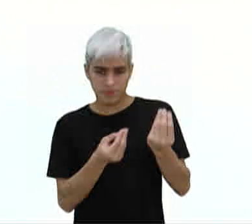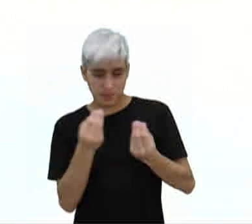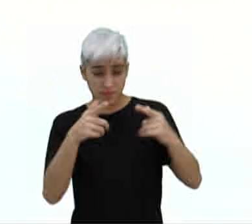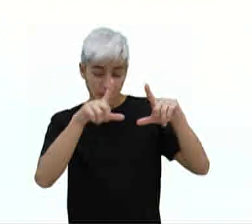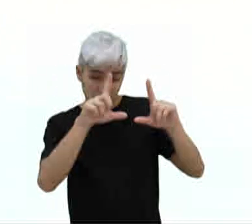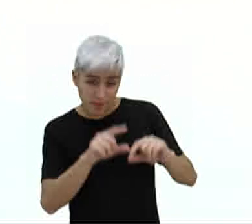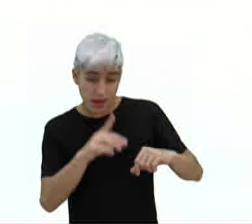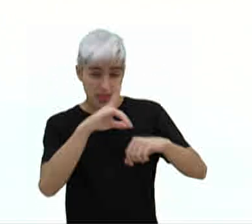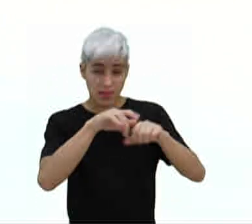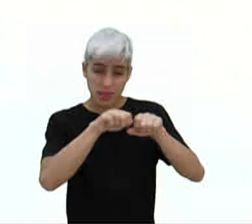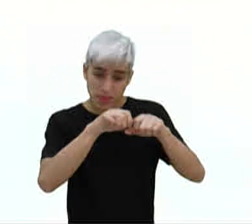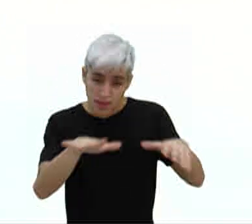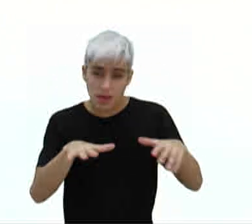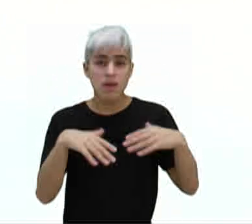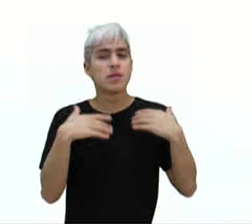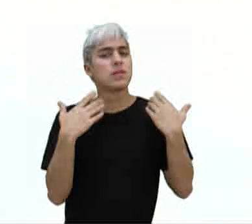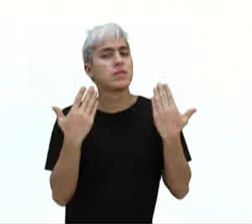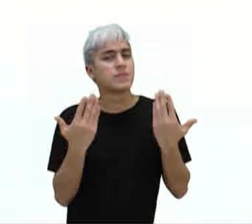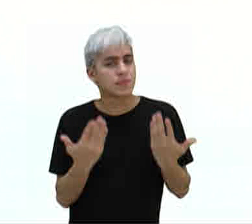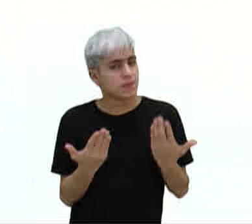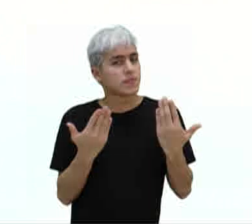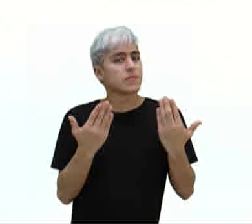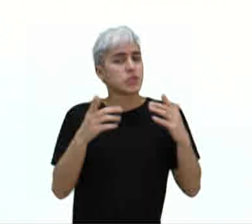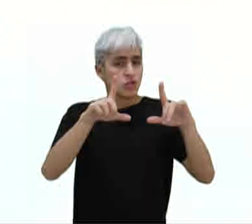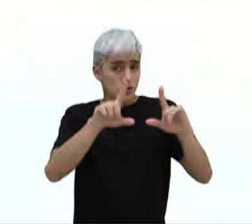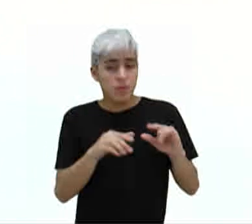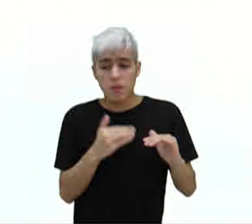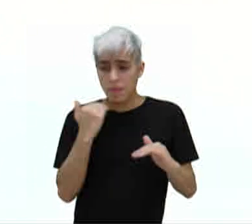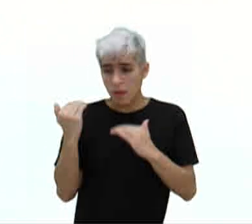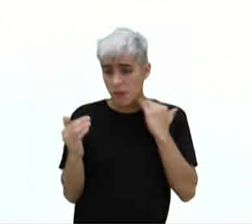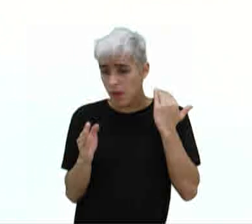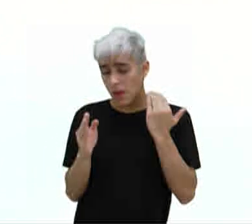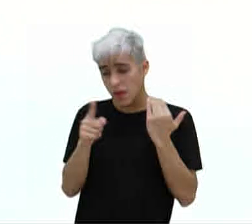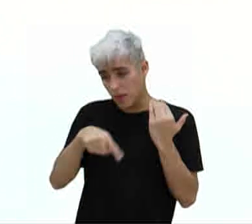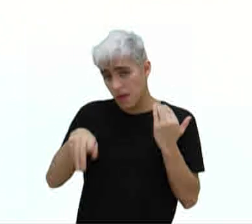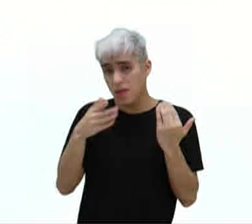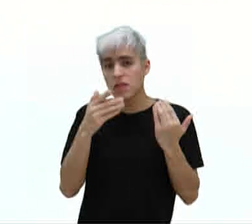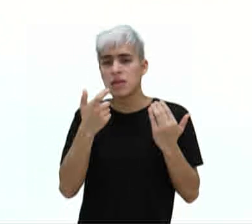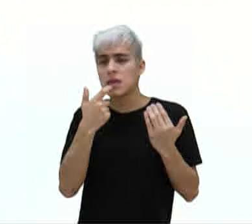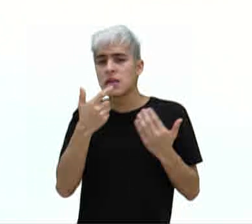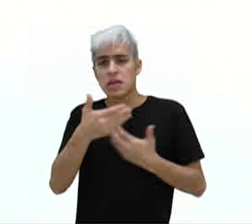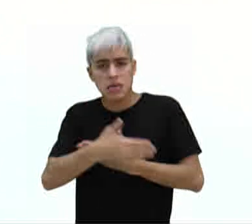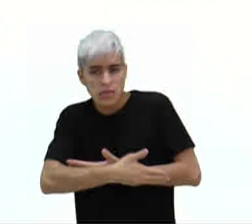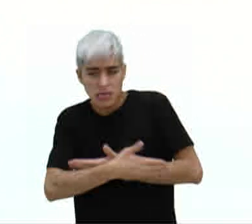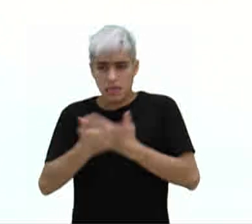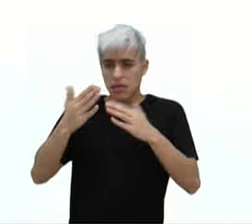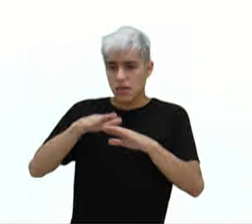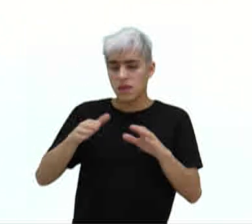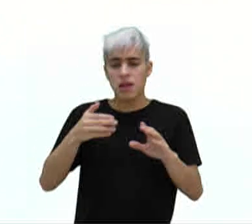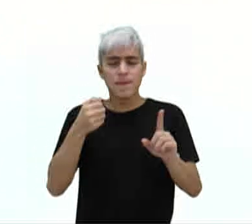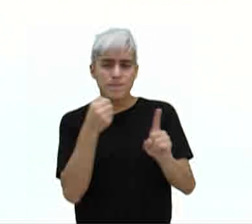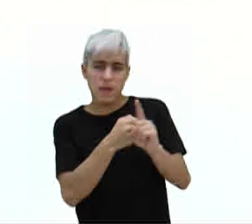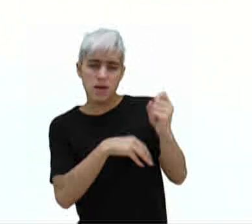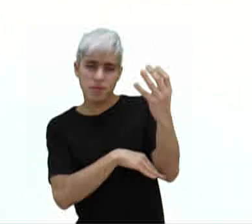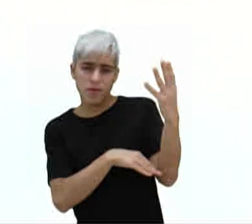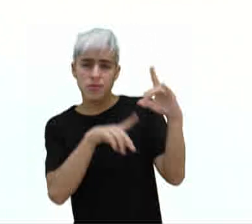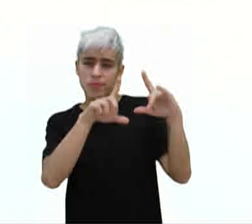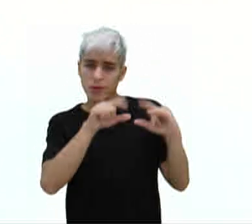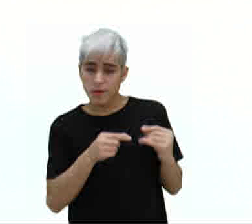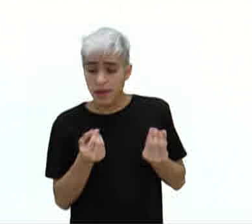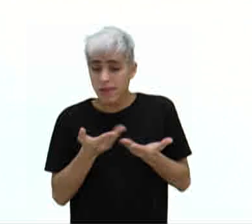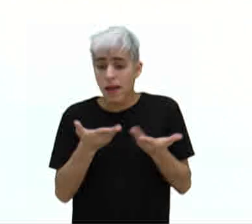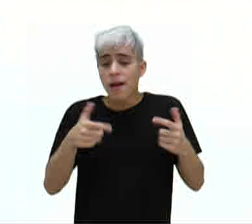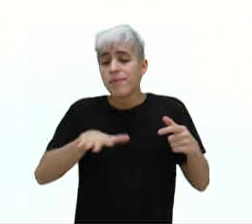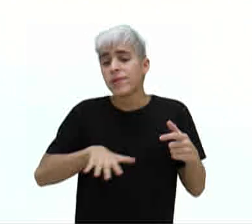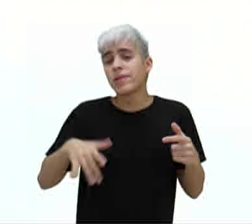de doenças infecciosas, redução da taxa de mortalidade infantil, diminuir os impactos ambientais, além de oferecer ambientes